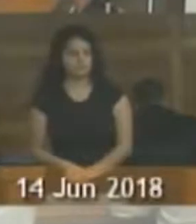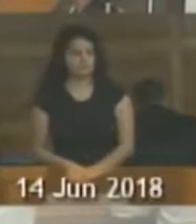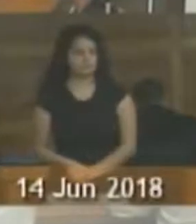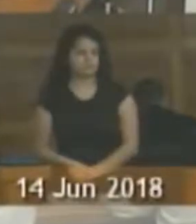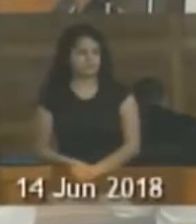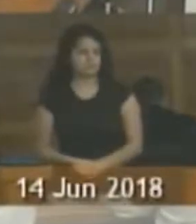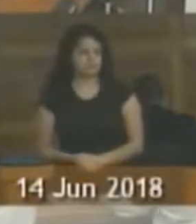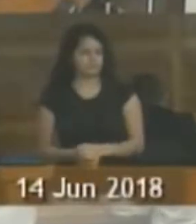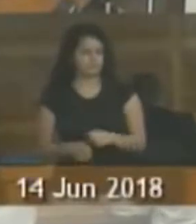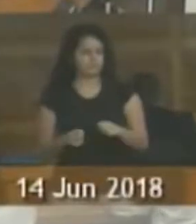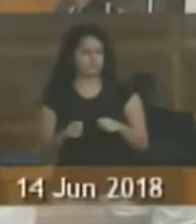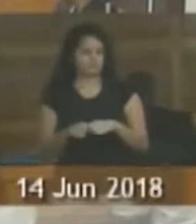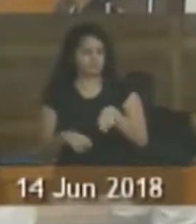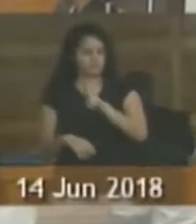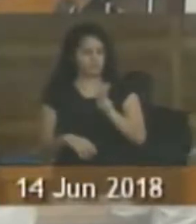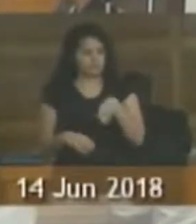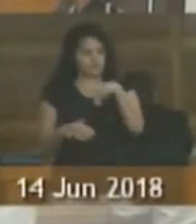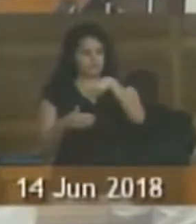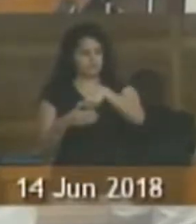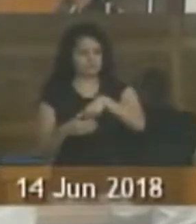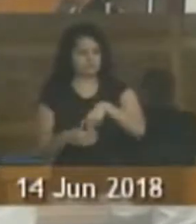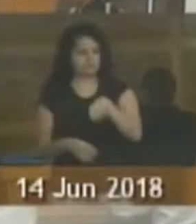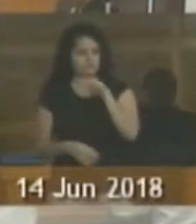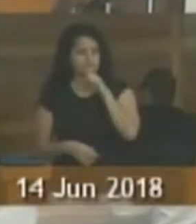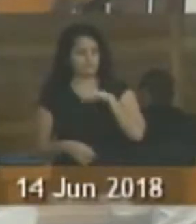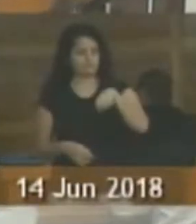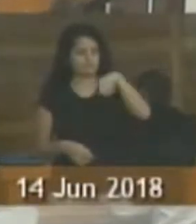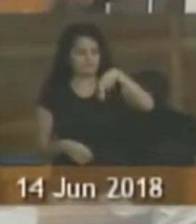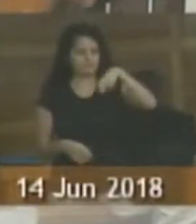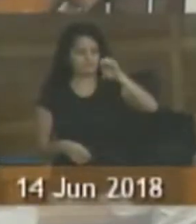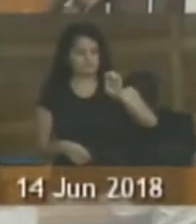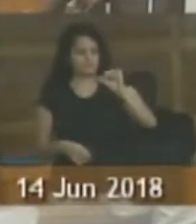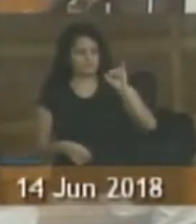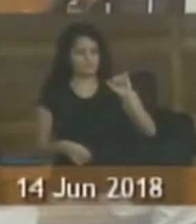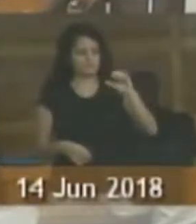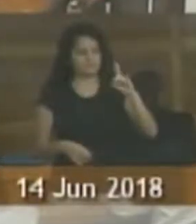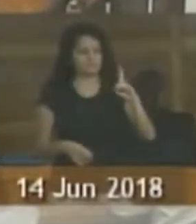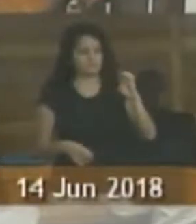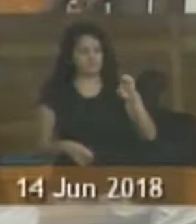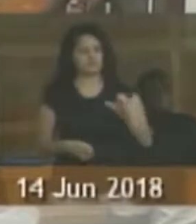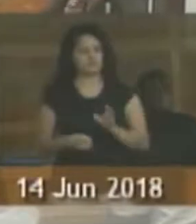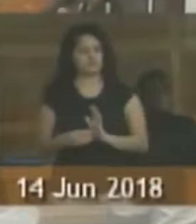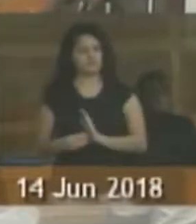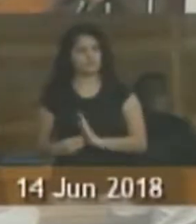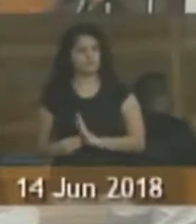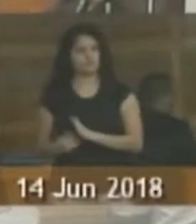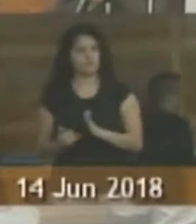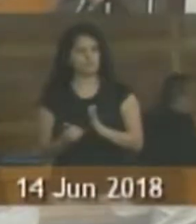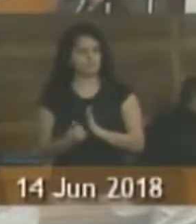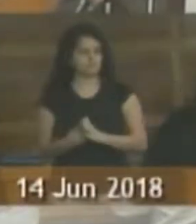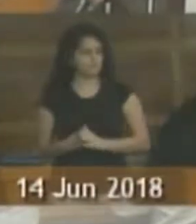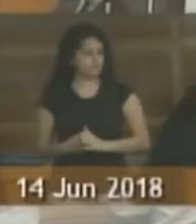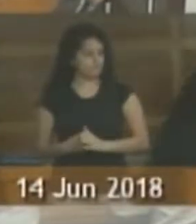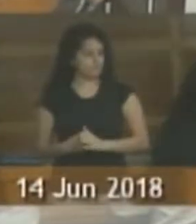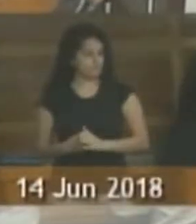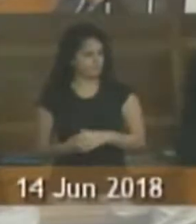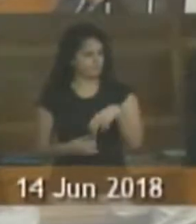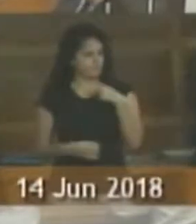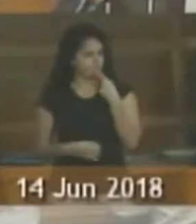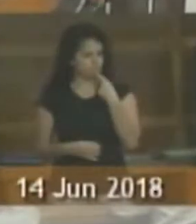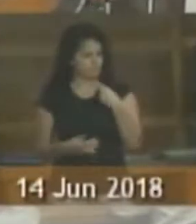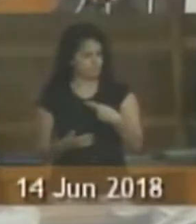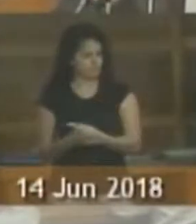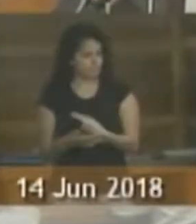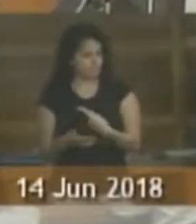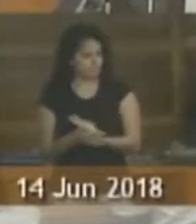Bem, fará uso da tribuna a senhora Neide Azevedo da Silva em atendimento ao requerimento para tratar sobre problemas atuais da